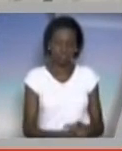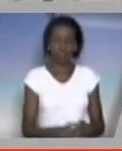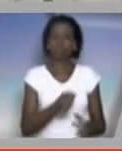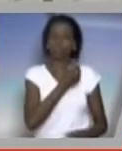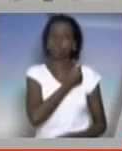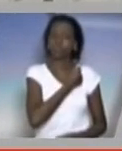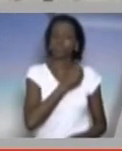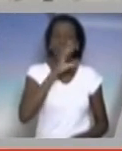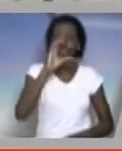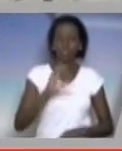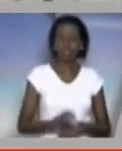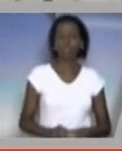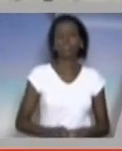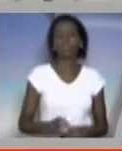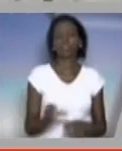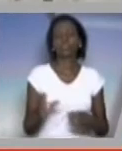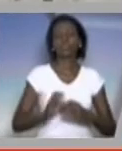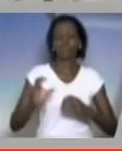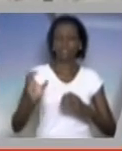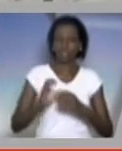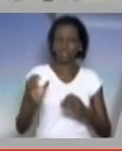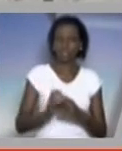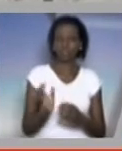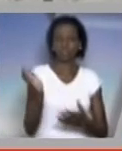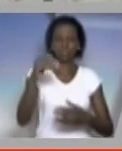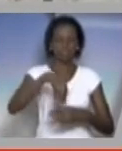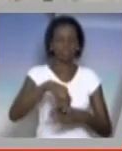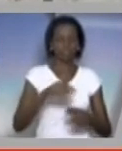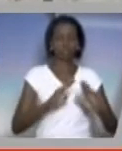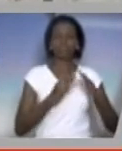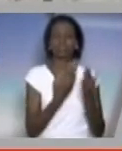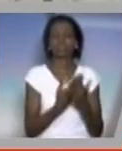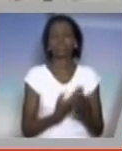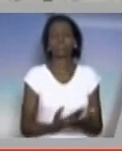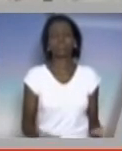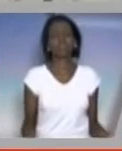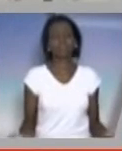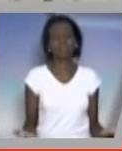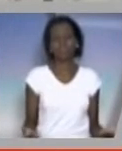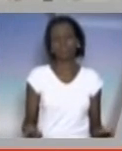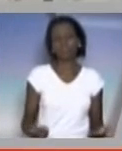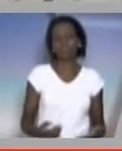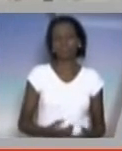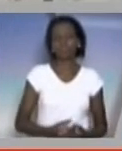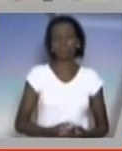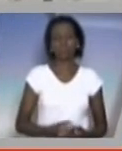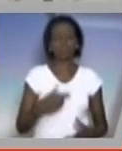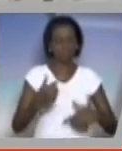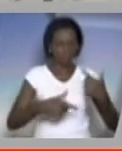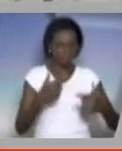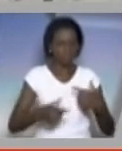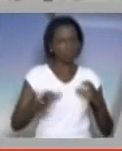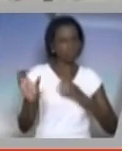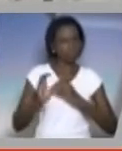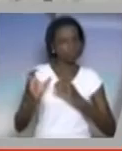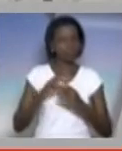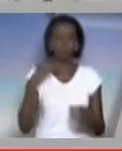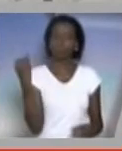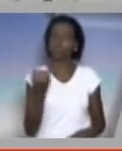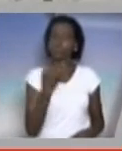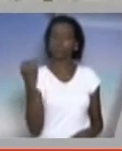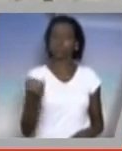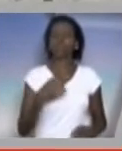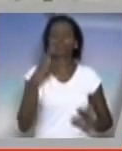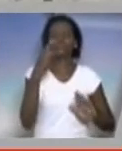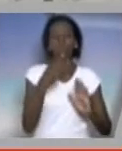escolas. A função do coordenador é fundamental para que o projeto pedagógico, ou